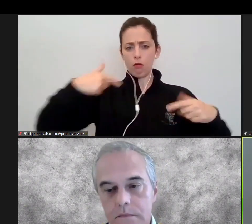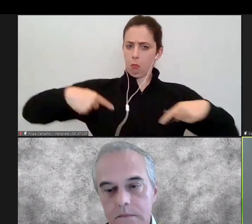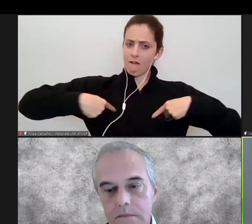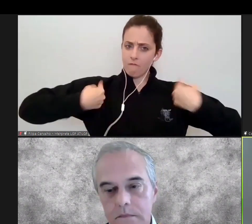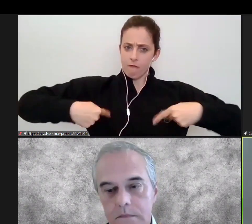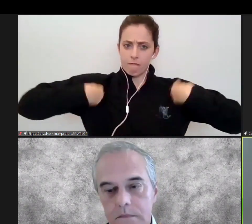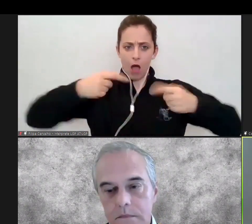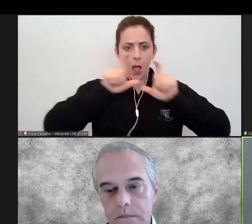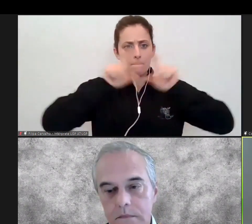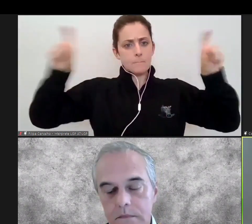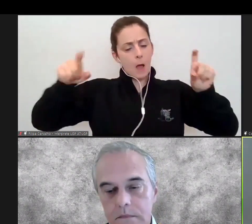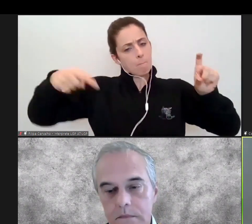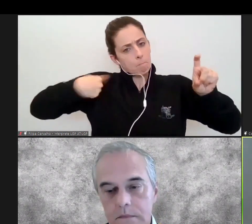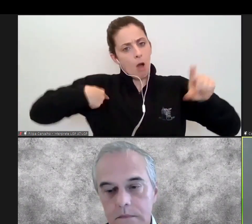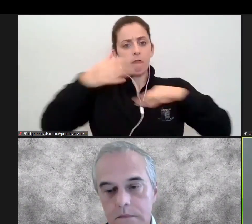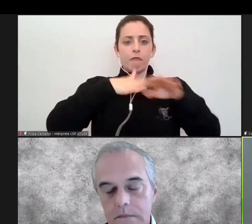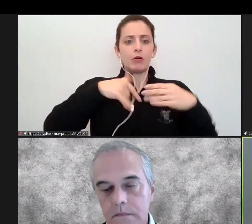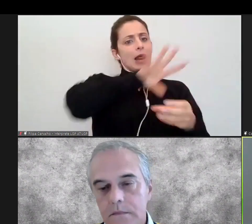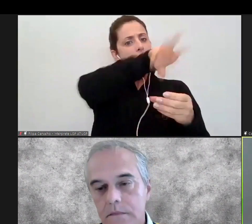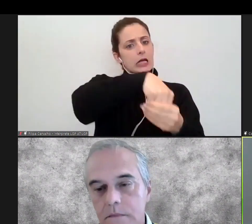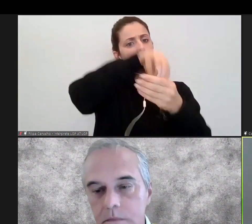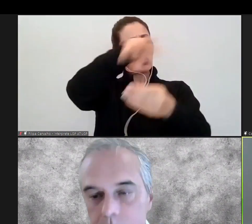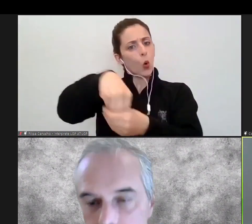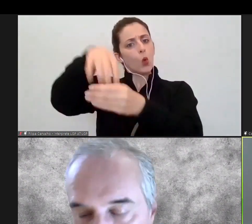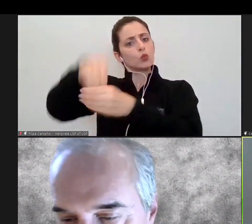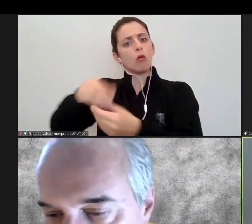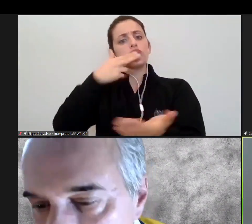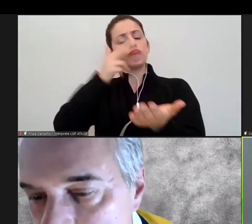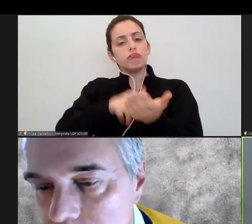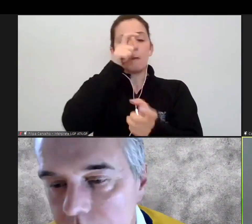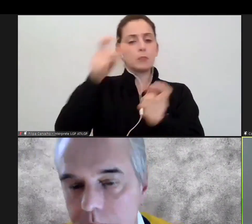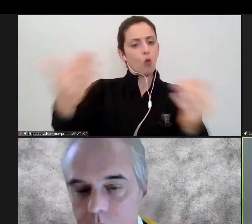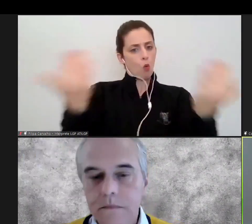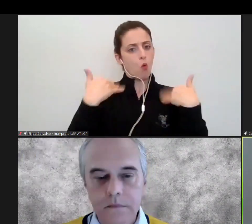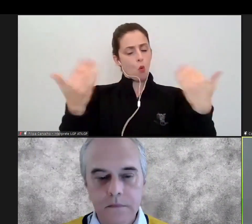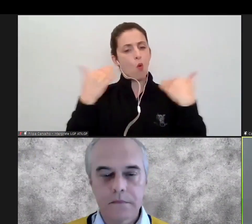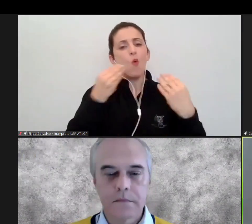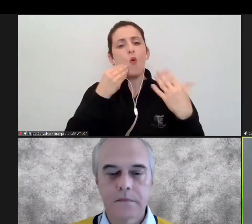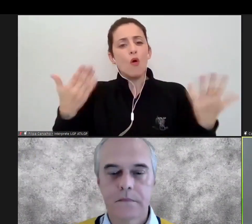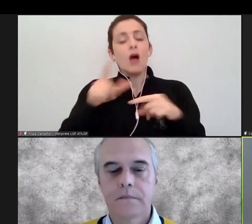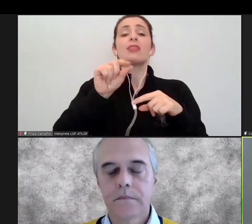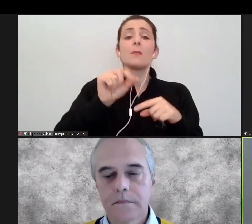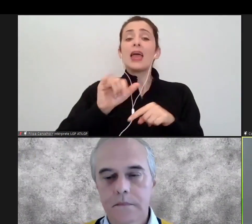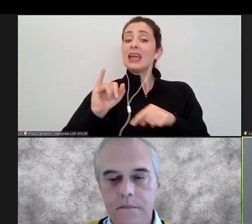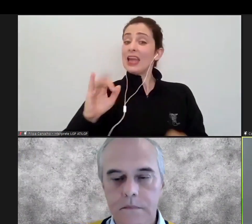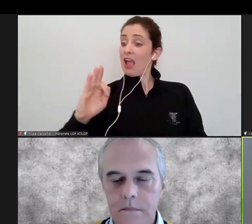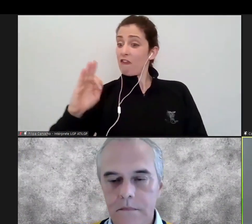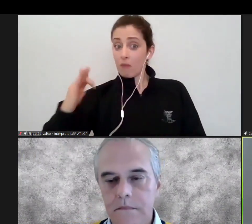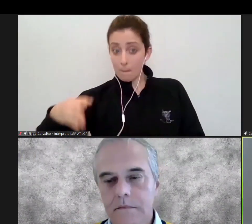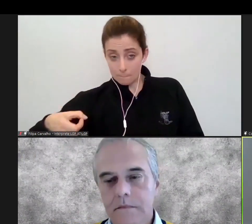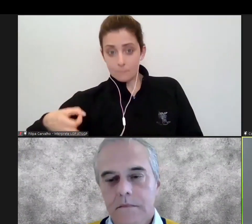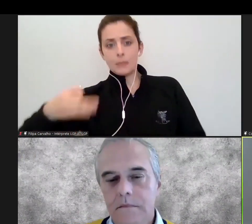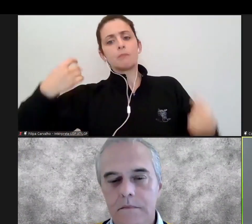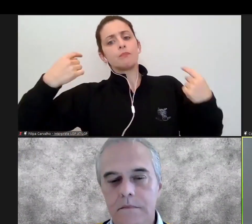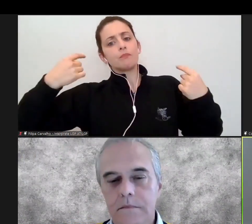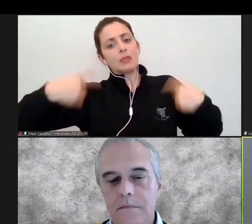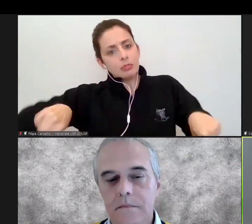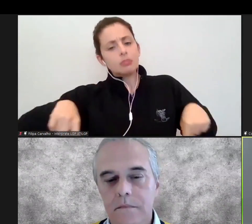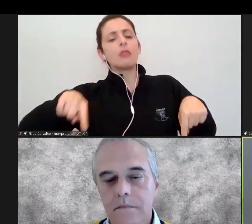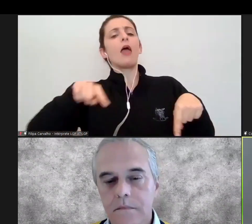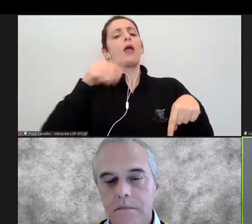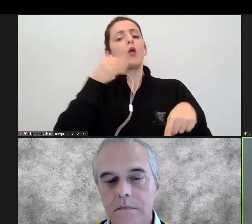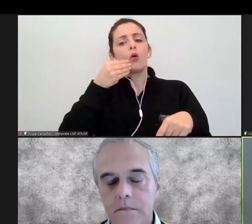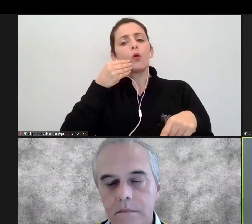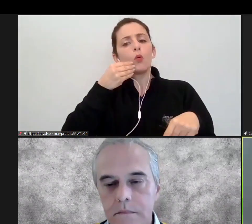por último, destes enquadramentos legais, não é? E dos programas, por exemplo, que o IFP tem disponíveis e das ações concretas